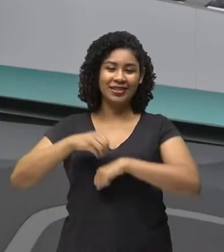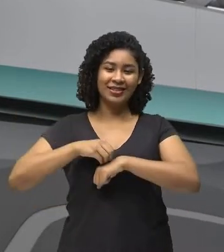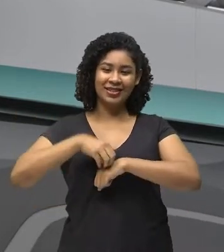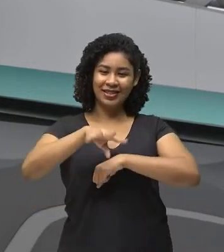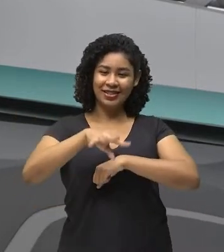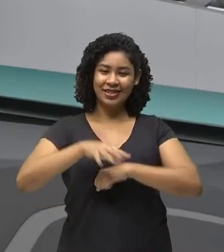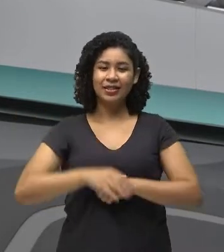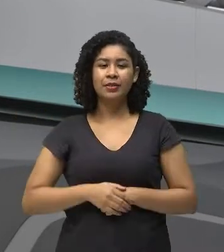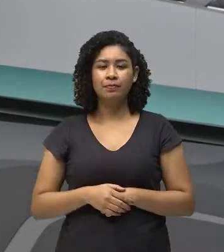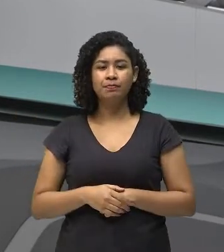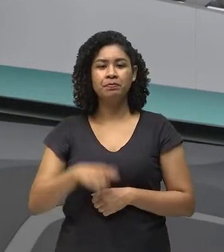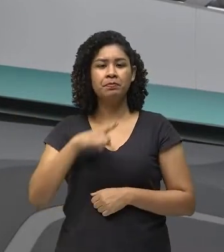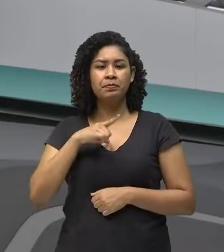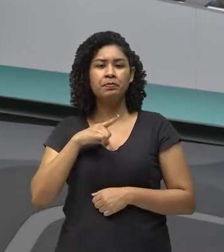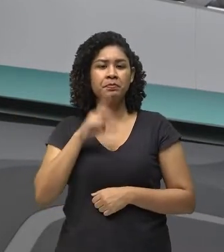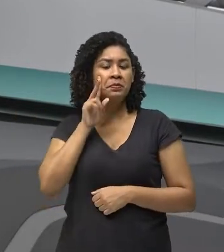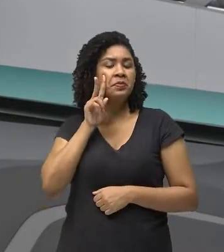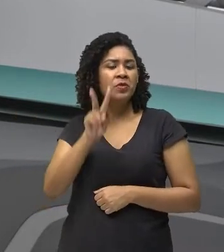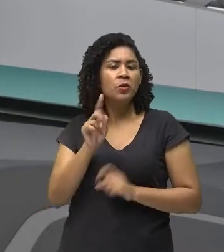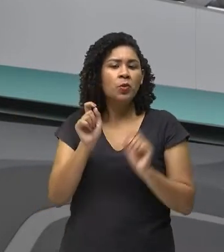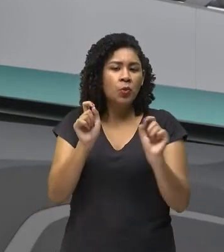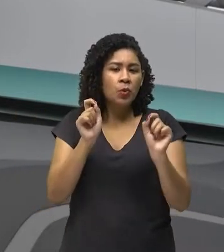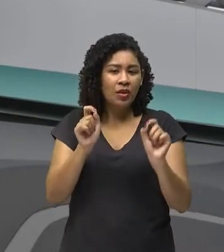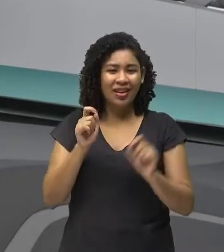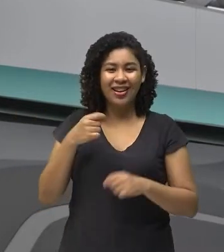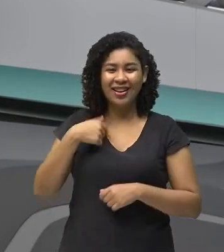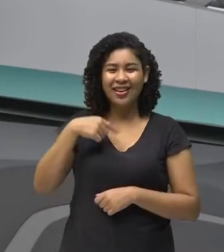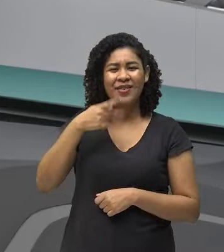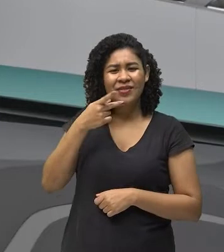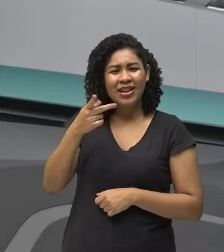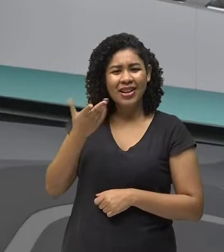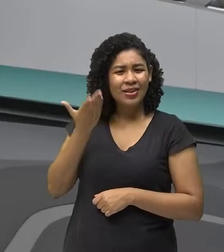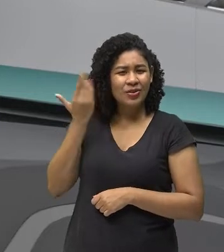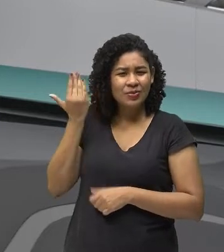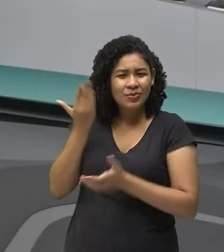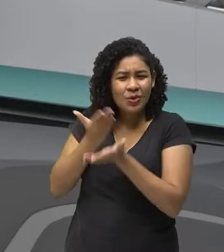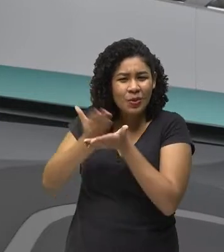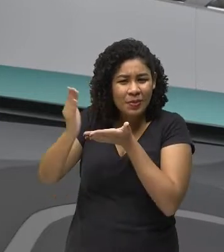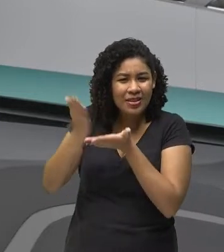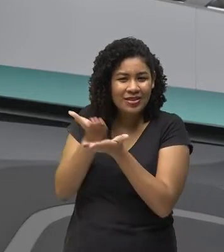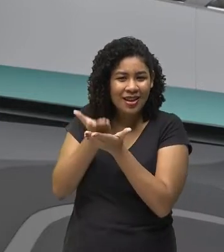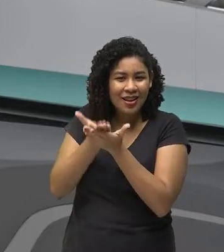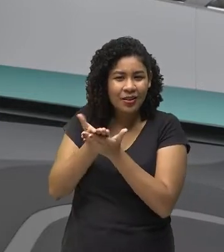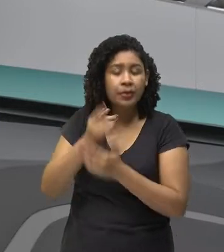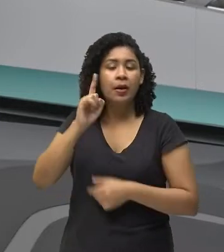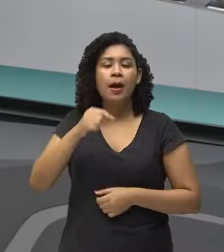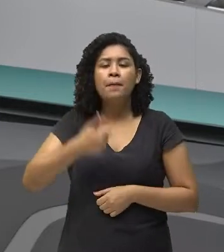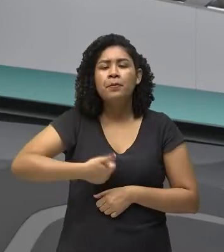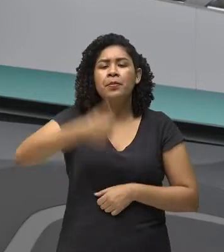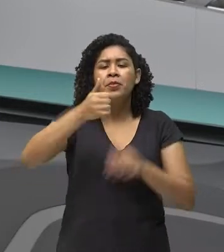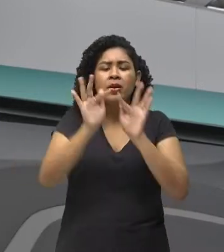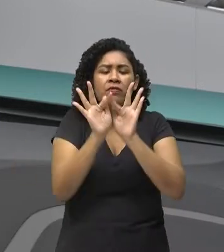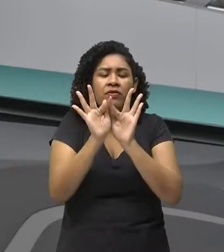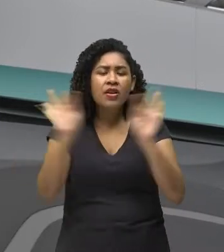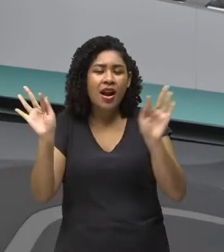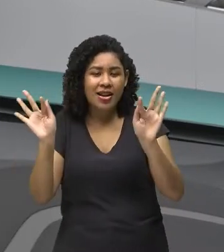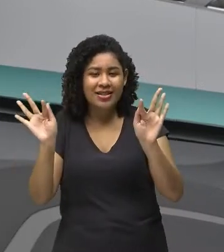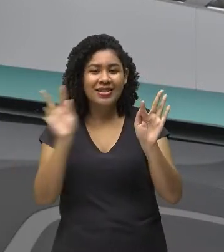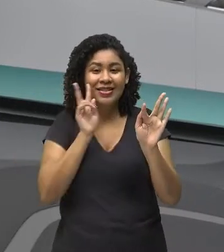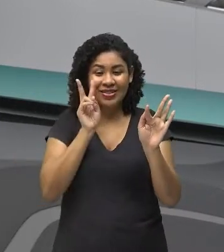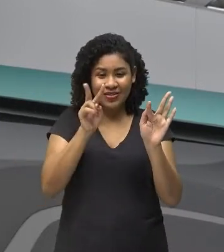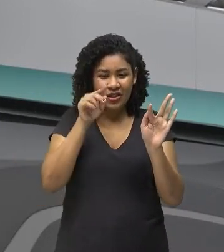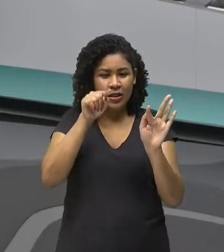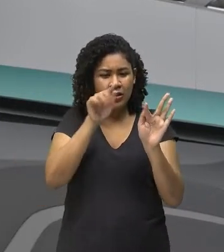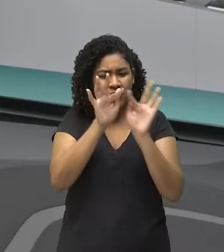tópico frasal presente nos parágrafos. Foi aquele que eu falei logo no comecinho, né? Geral, aquela primeira frase ali, que é uma frase